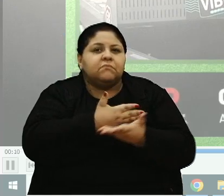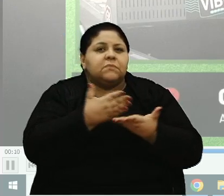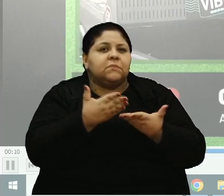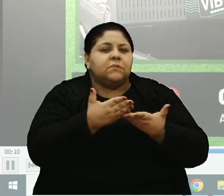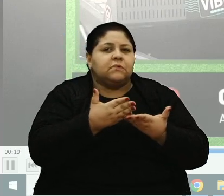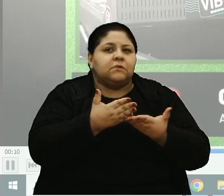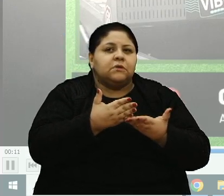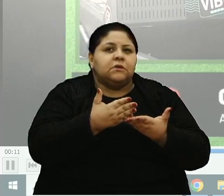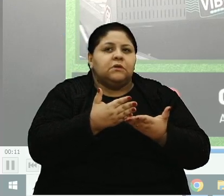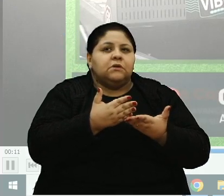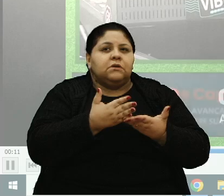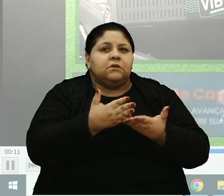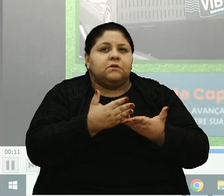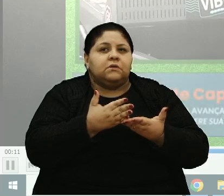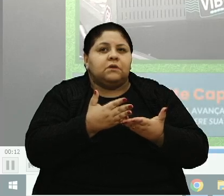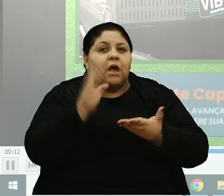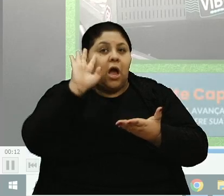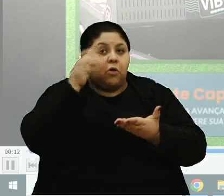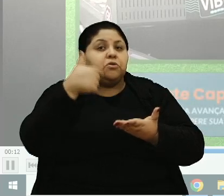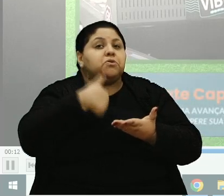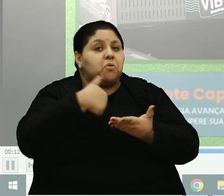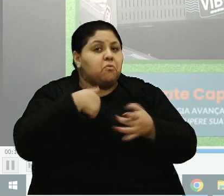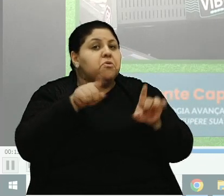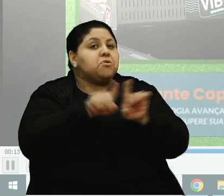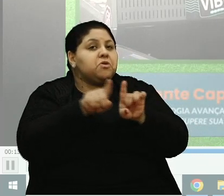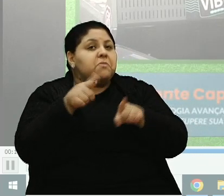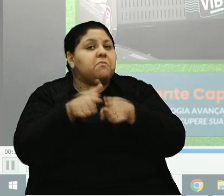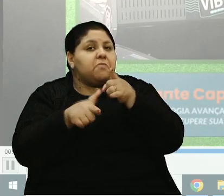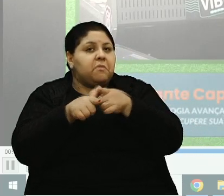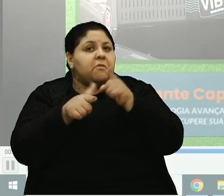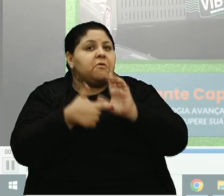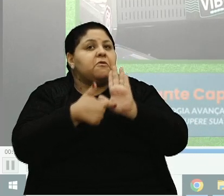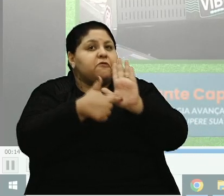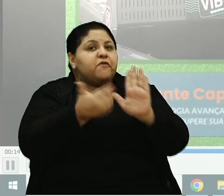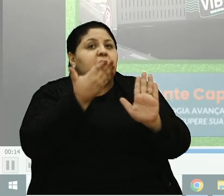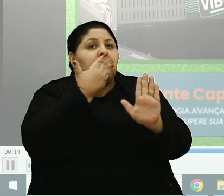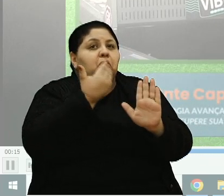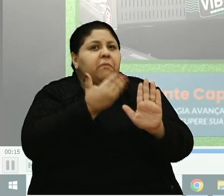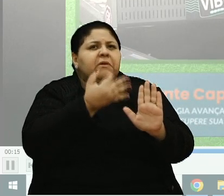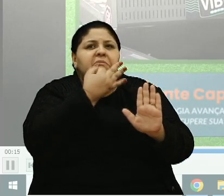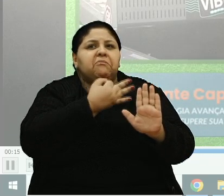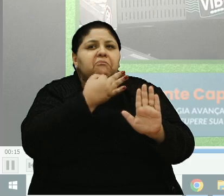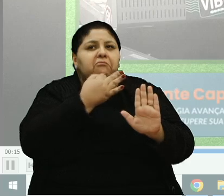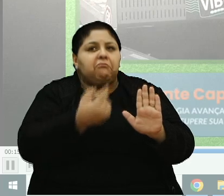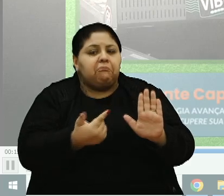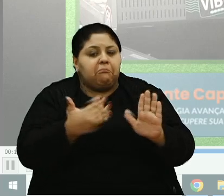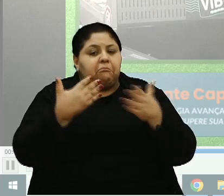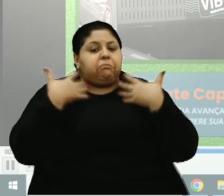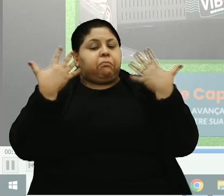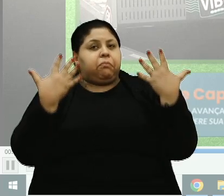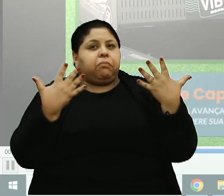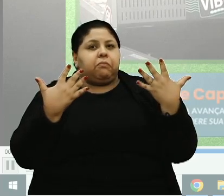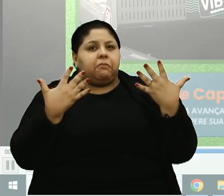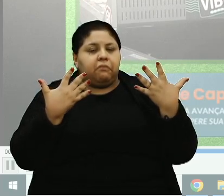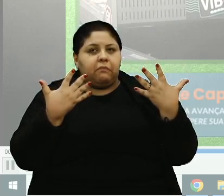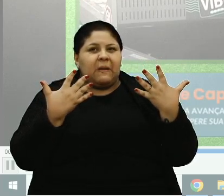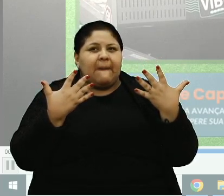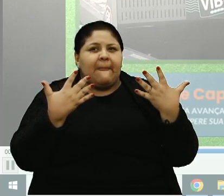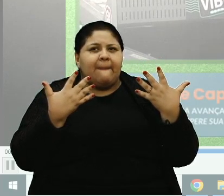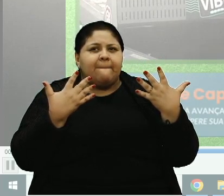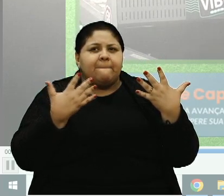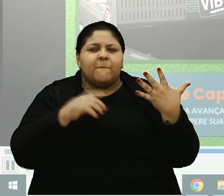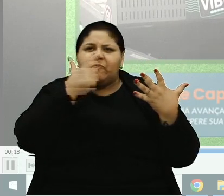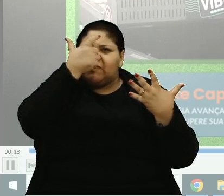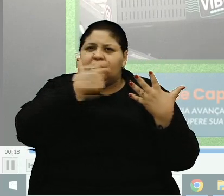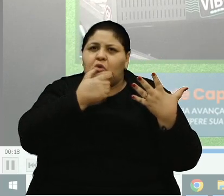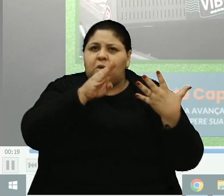a... O que aconteceu contigo, aconteceu comigo também. A primeira vez que me apresentaram o Bauru de Caxias. A gente se surpreende. É impactante, né? E, cara, aliás, eu acho o